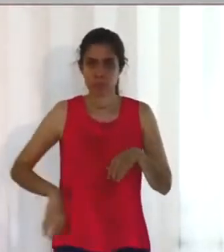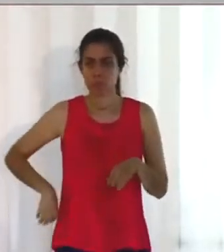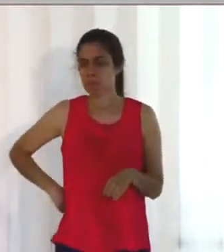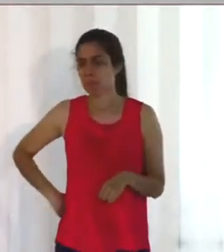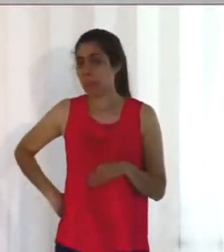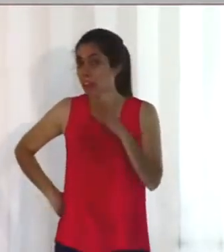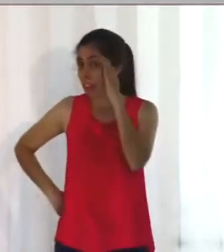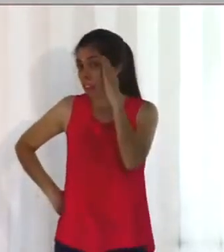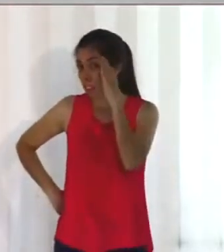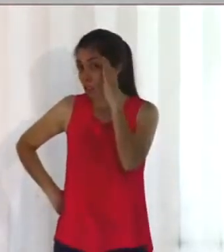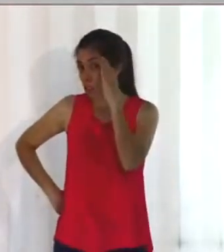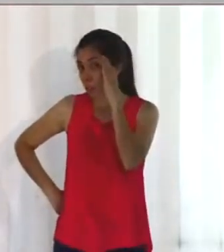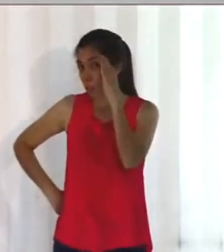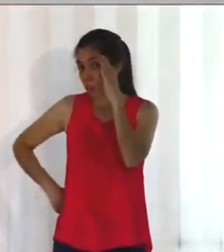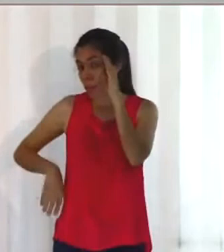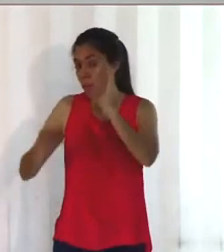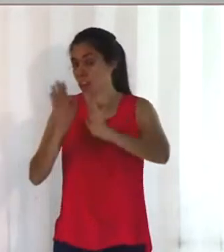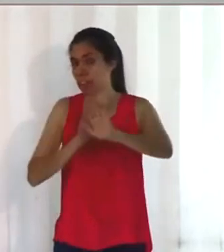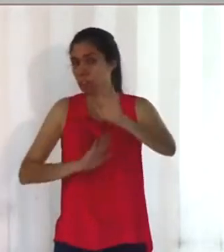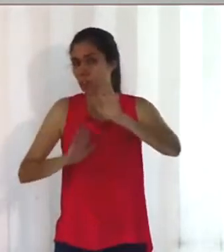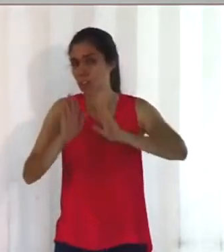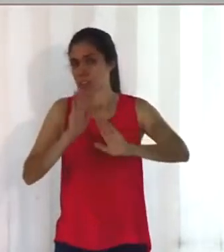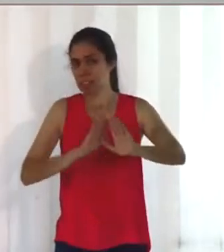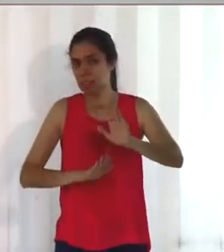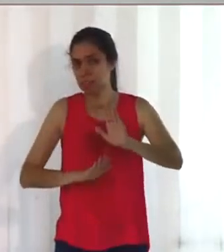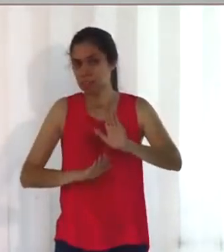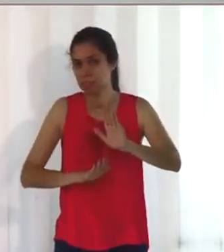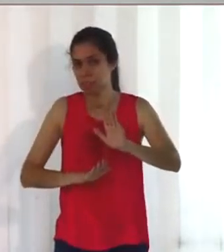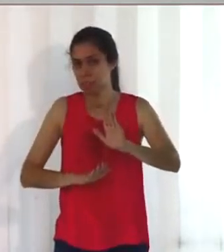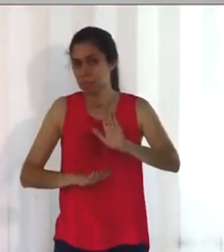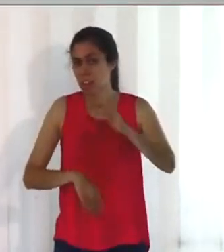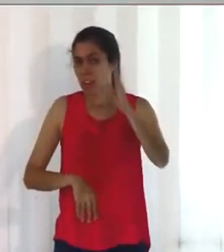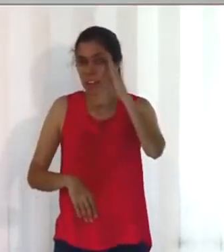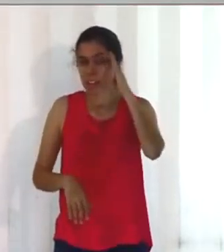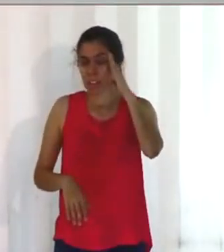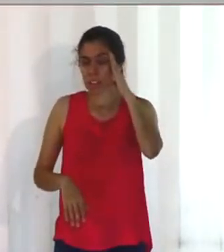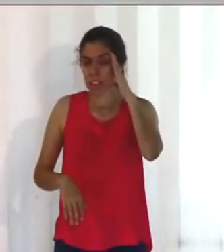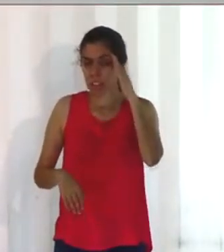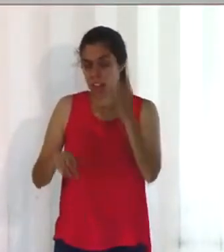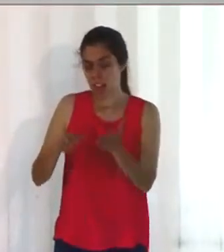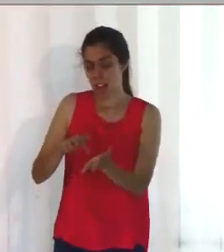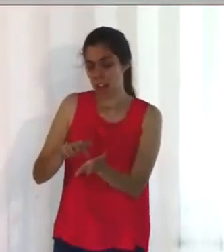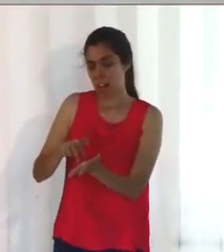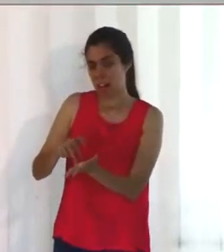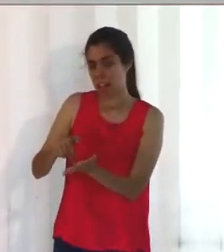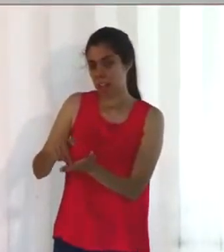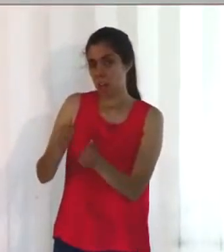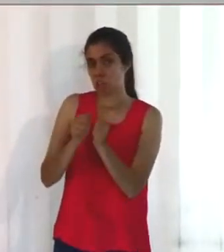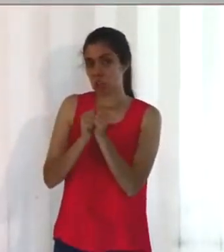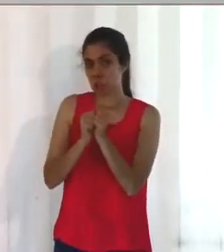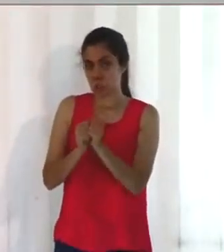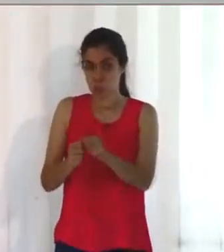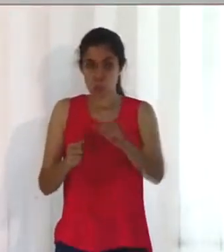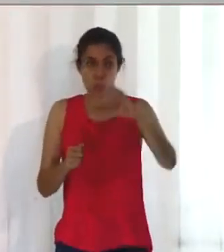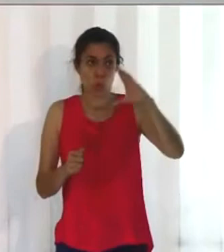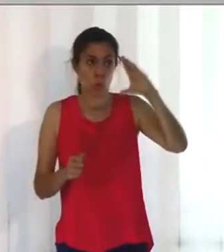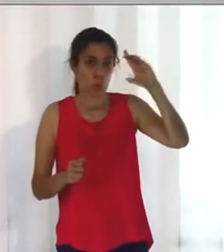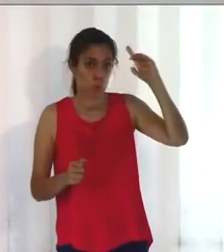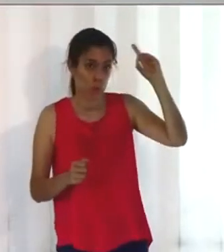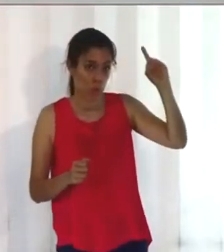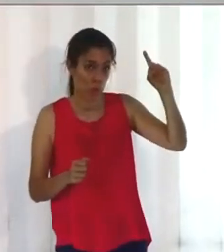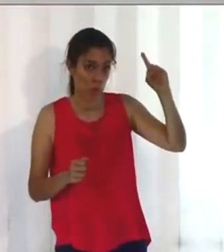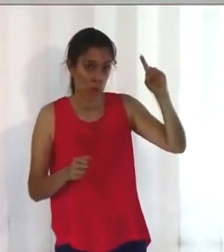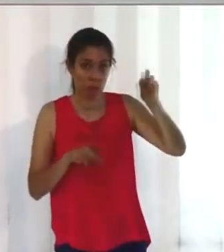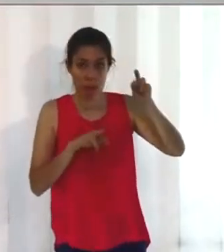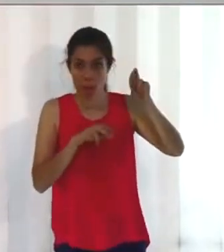irmãos, é que andar com Deus é cumprir aquilo que depois Moisés escreveu em Gênesis 20, não terás